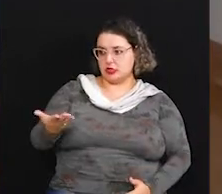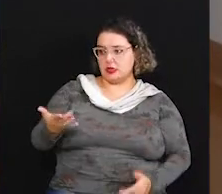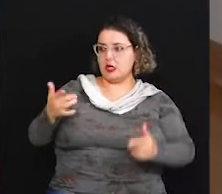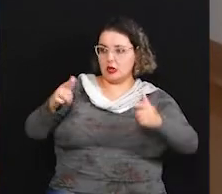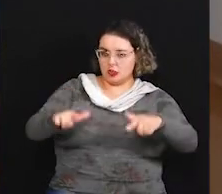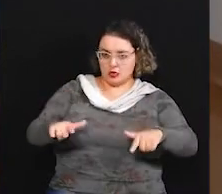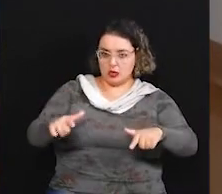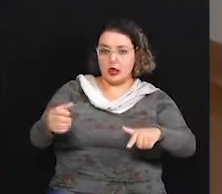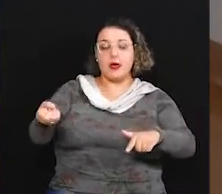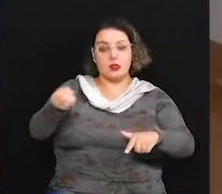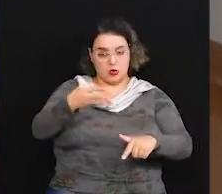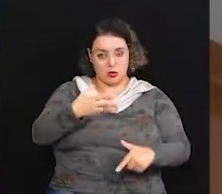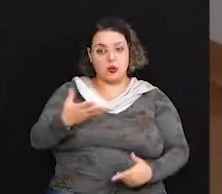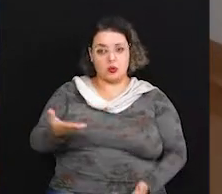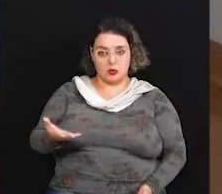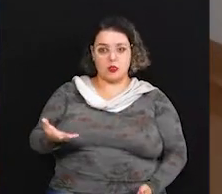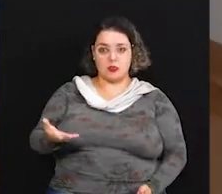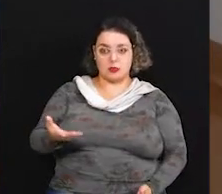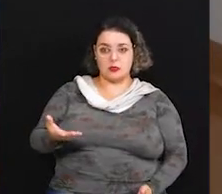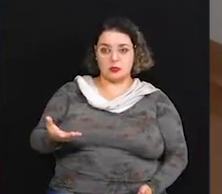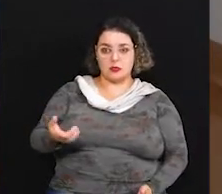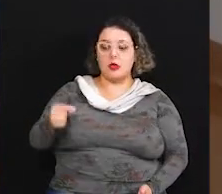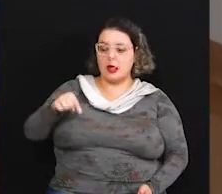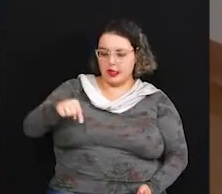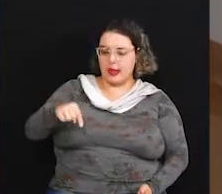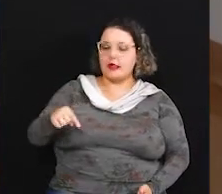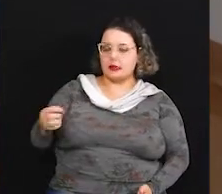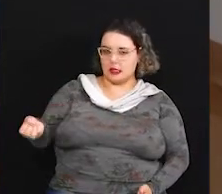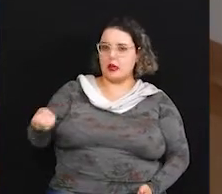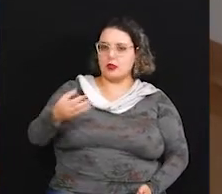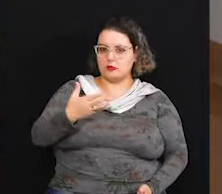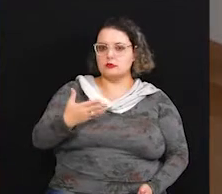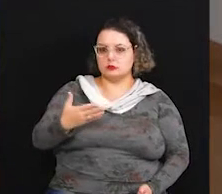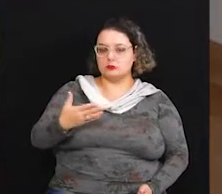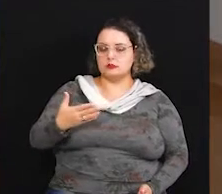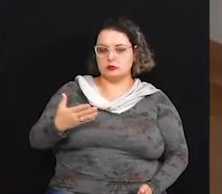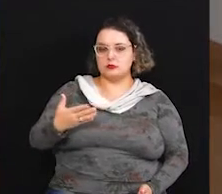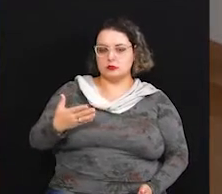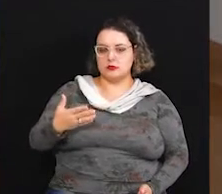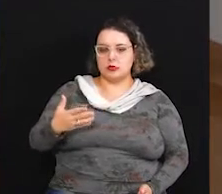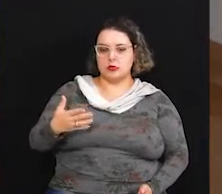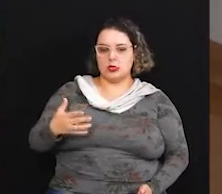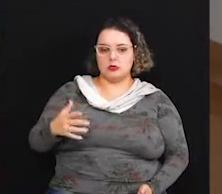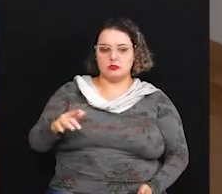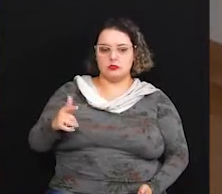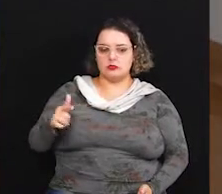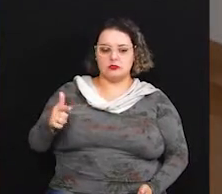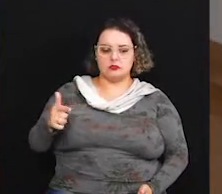local aqui é bem novo, então, né? Desde é bem novo. Ele não tem...